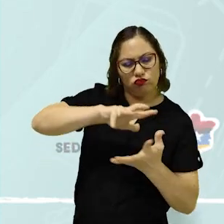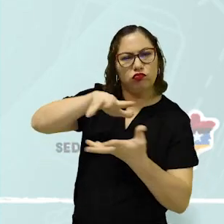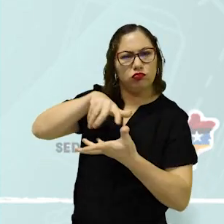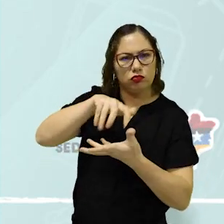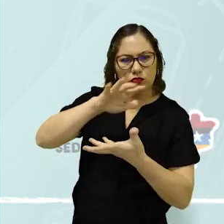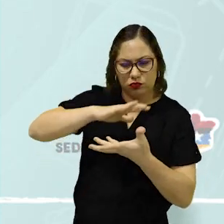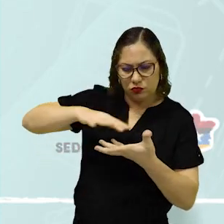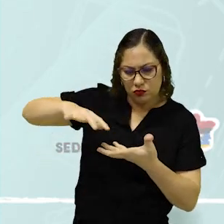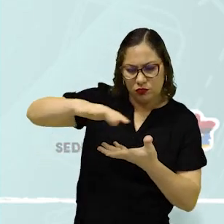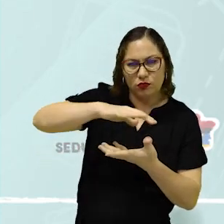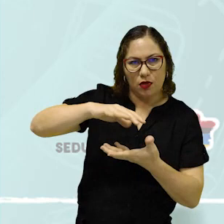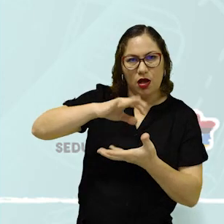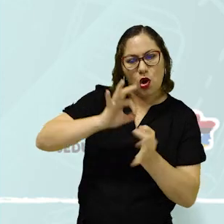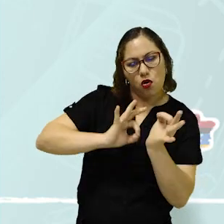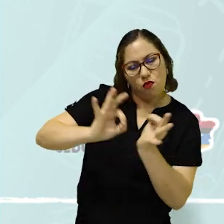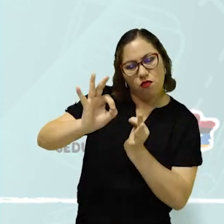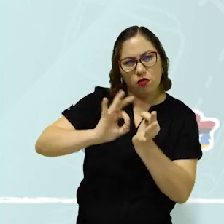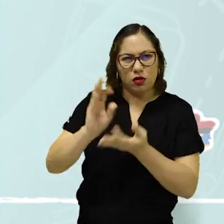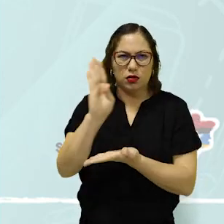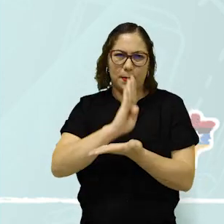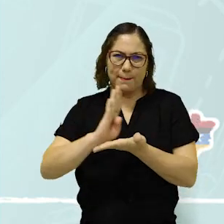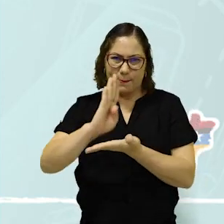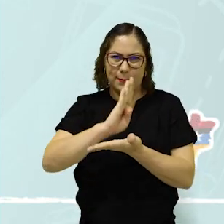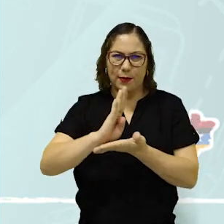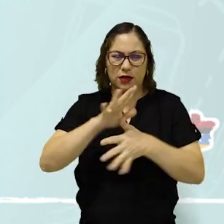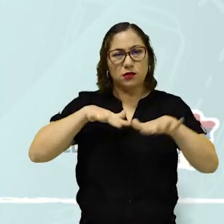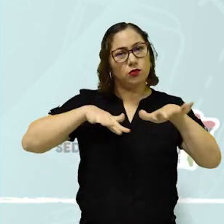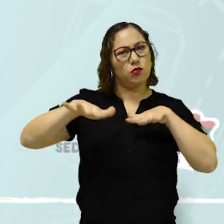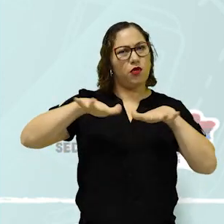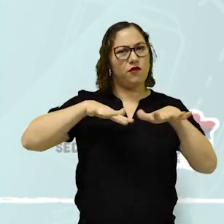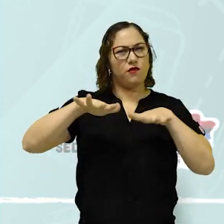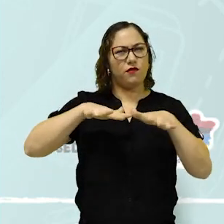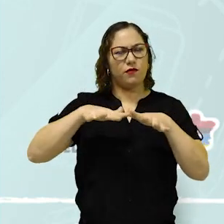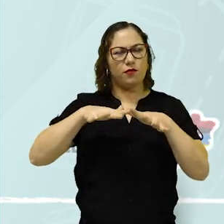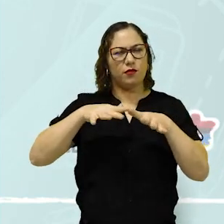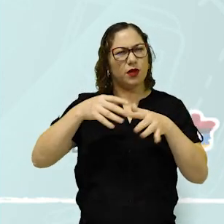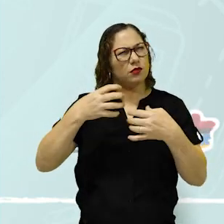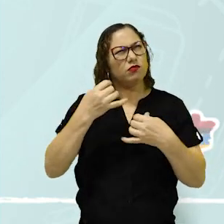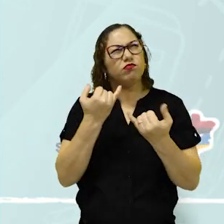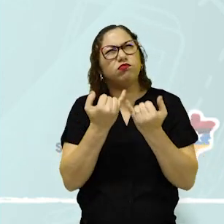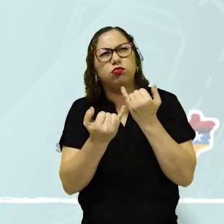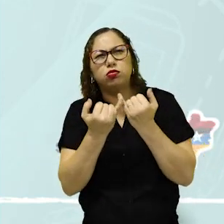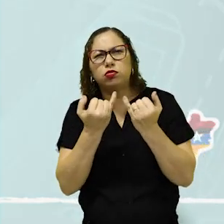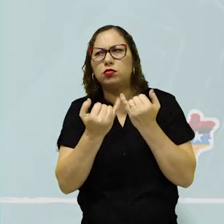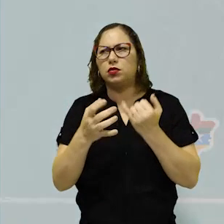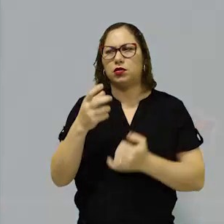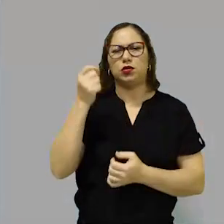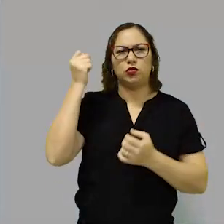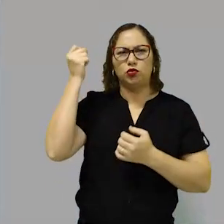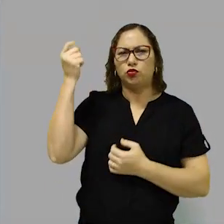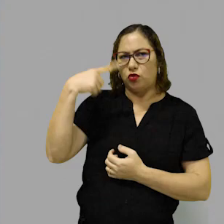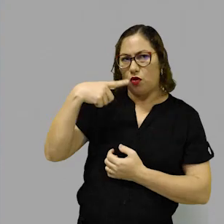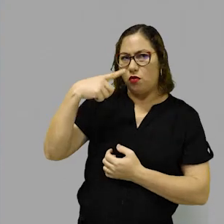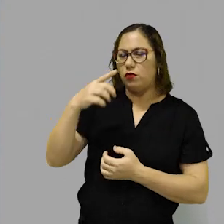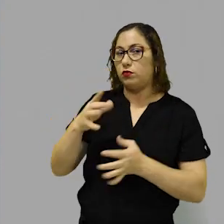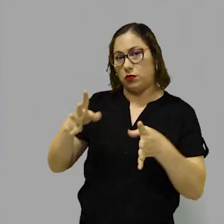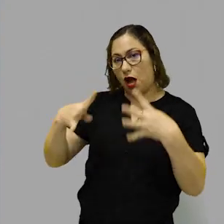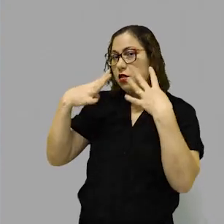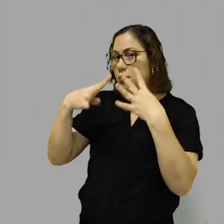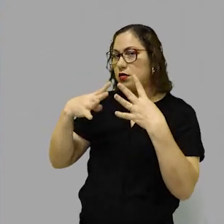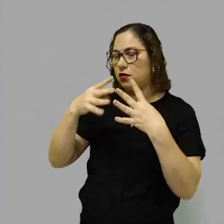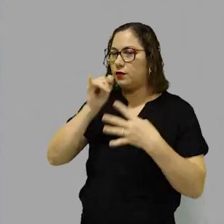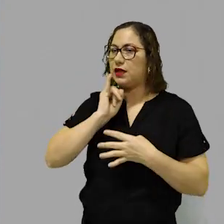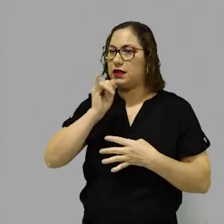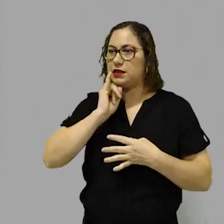terrestre elaborados com base no movimento aparente do Sol. Então, muita atenção para cá. Quando você